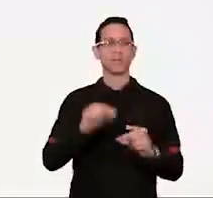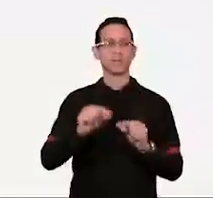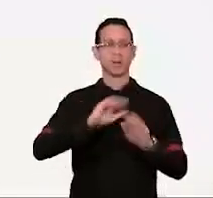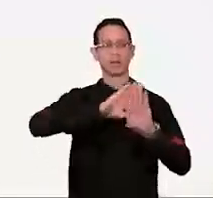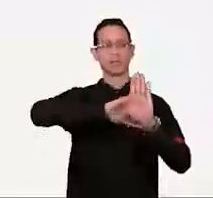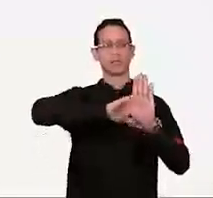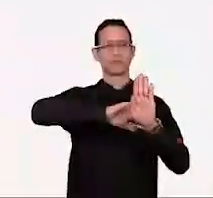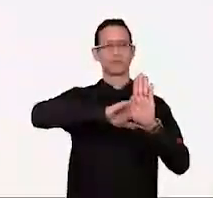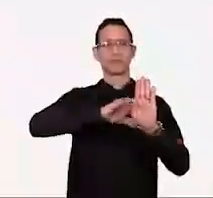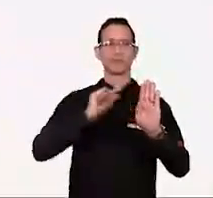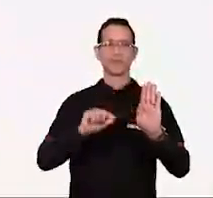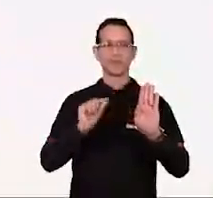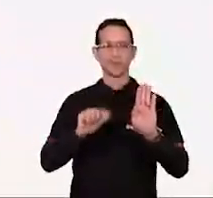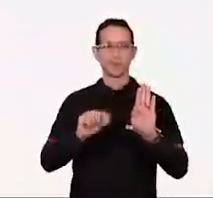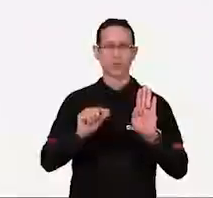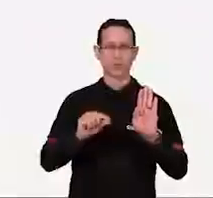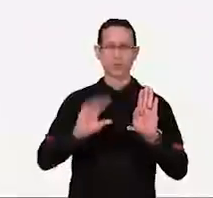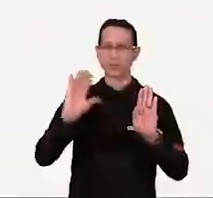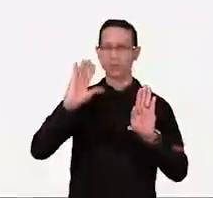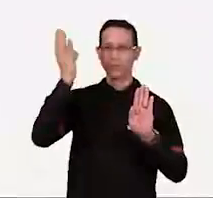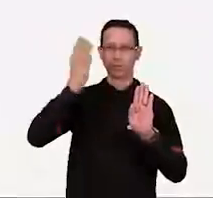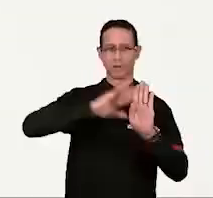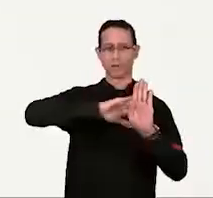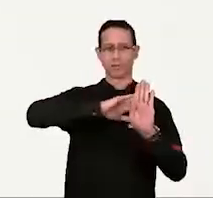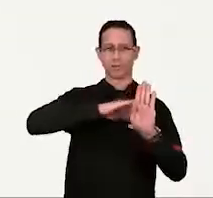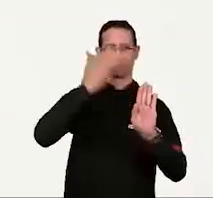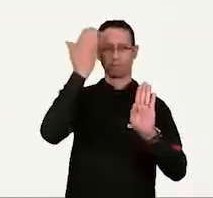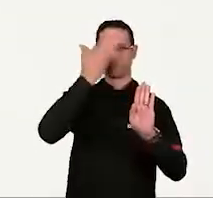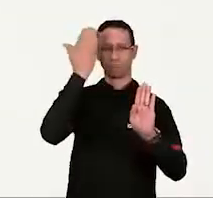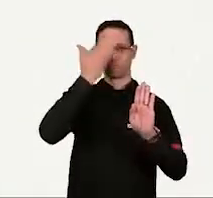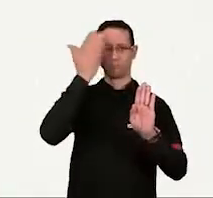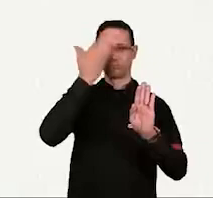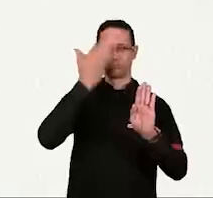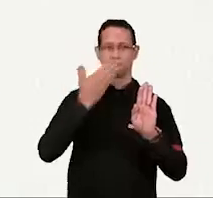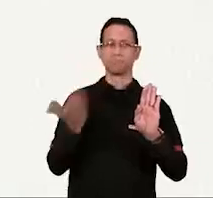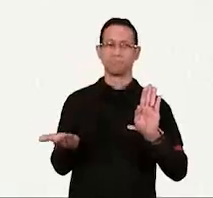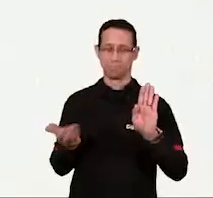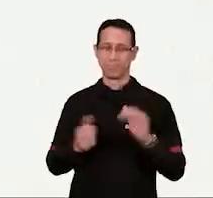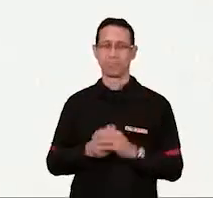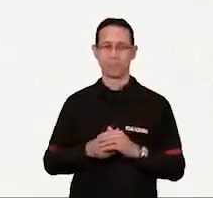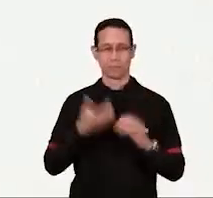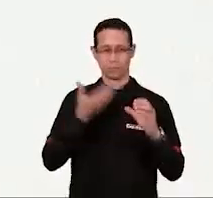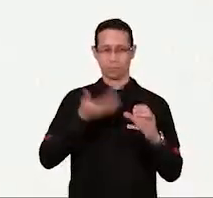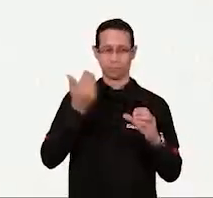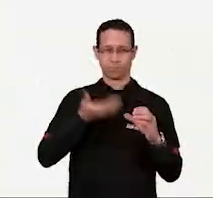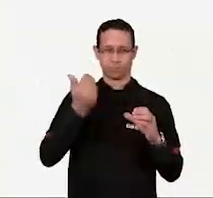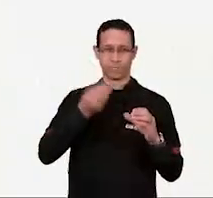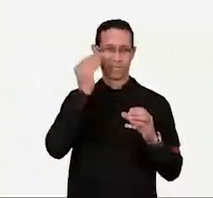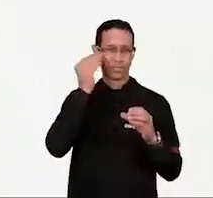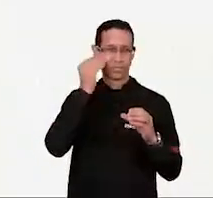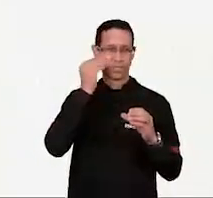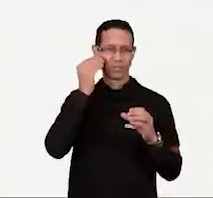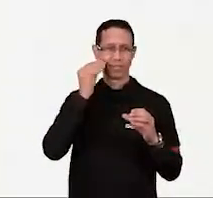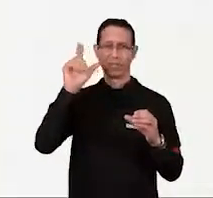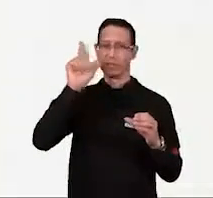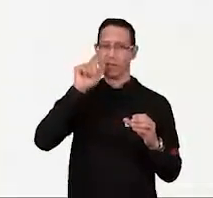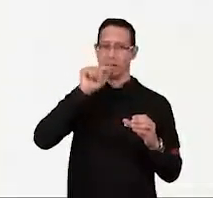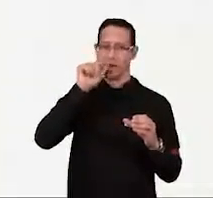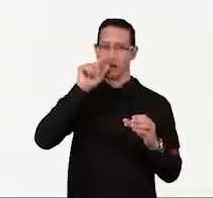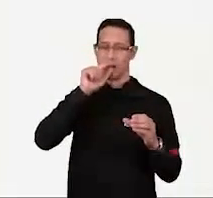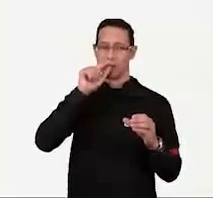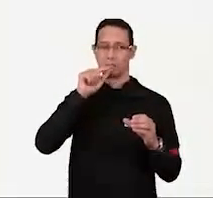atrás desse biofilme? O que está acontecendo atrás desse biofilme? A gente não sabe. Então vamos lavar. E você vê que com a